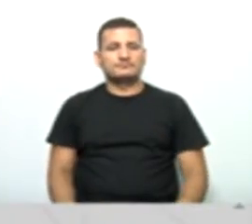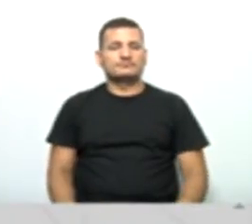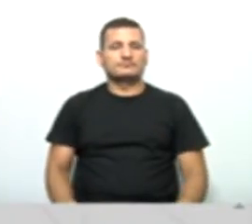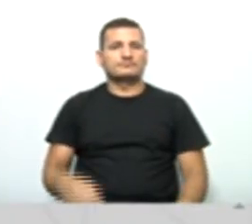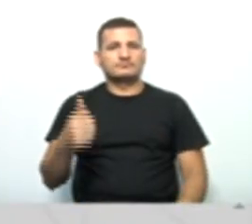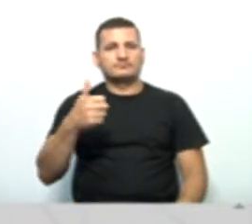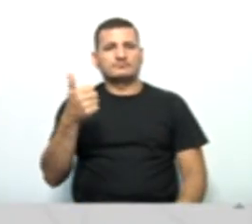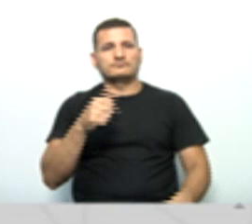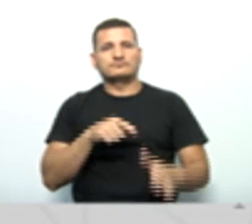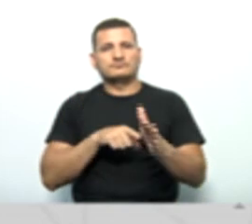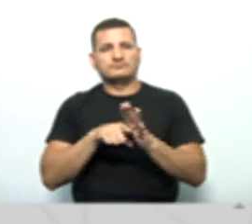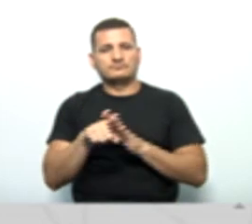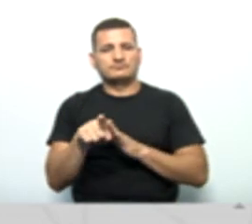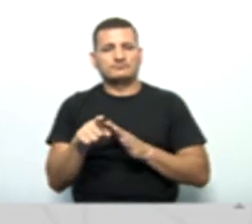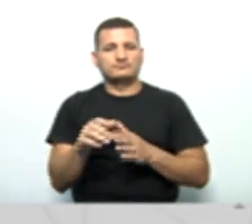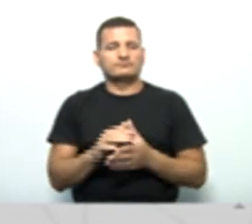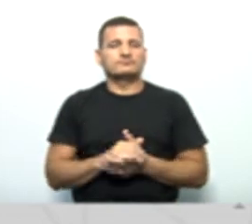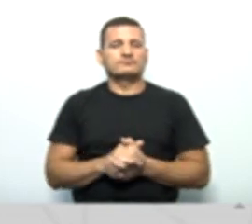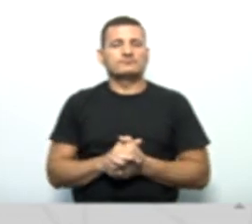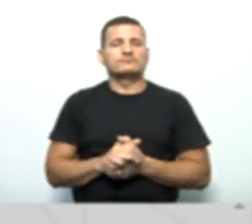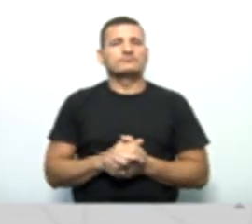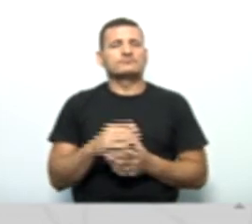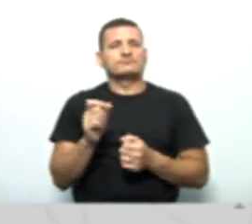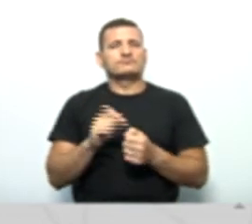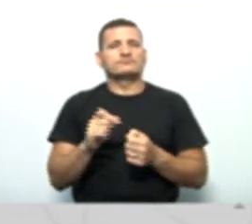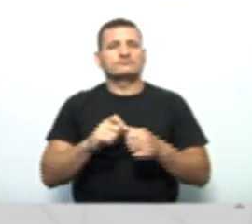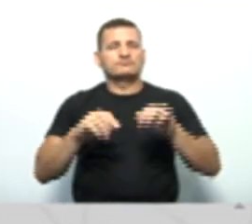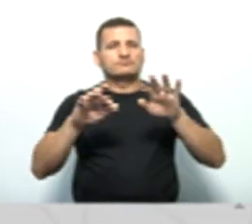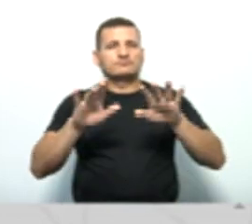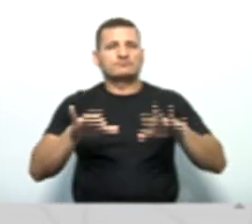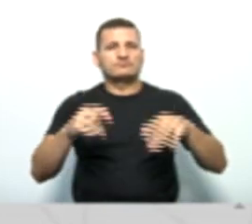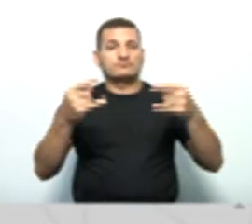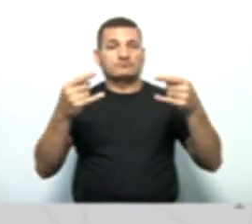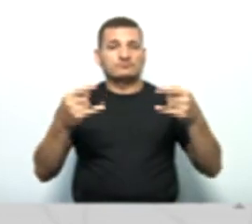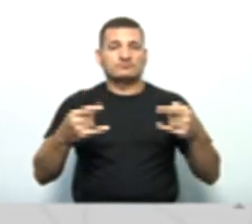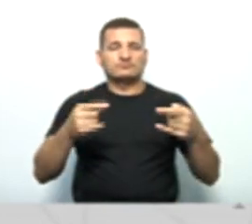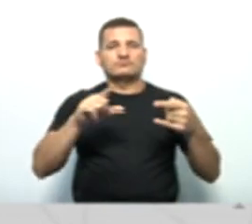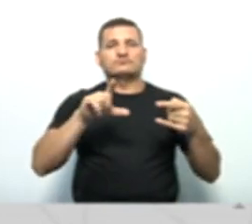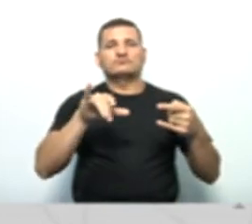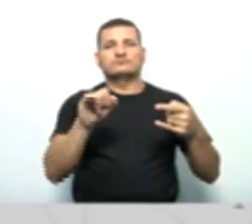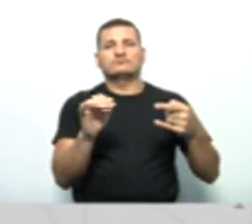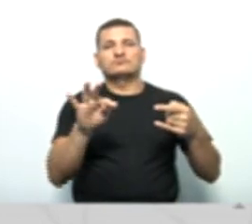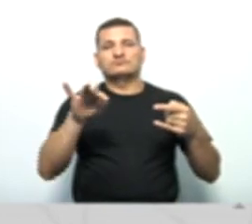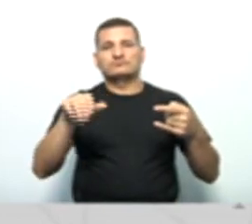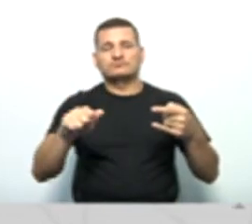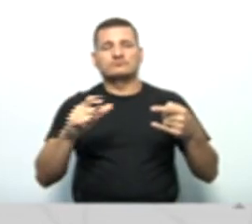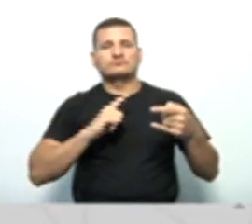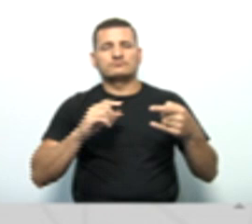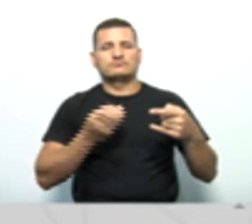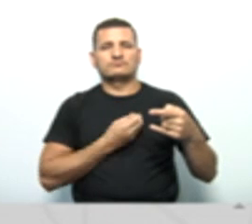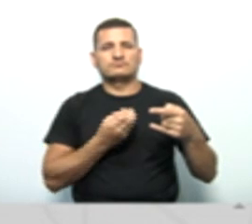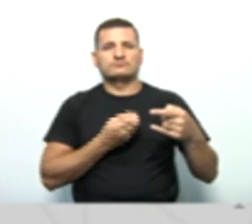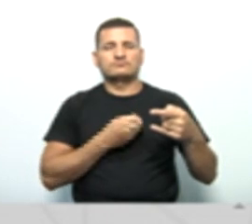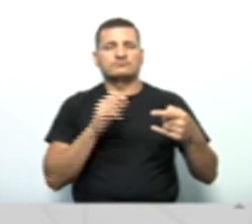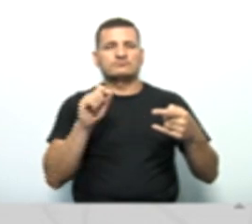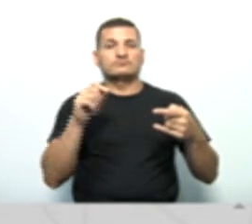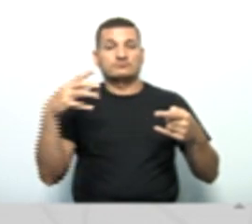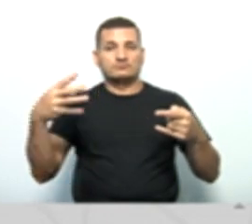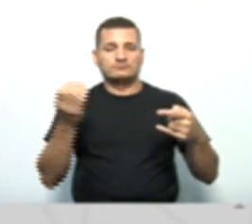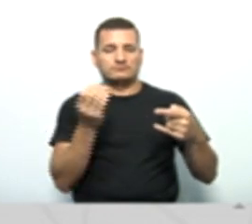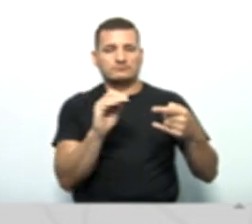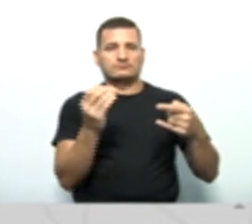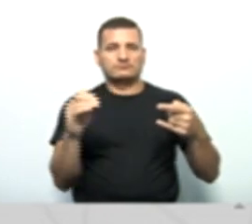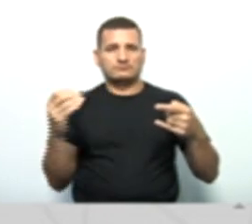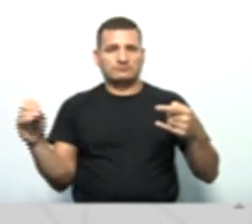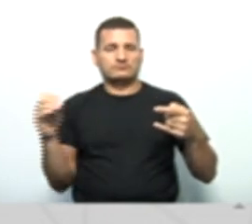dados, você deve construir um script do tipo lista que receba 4 elementos, 10, 20, 30 e 40, e